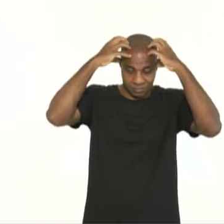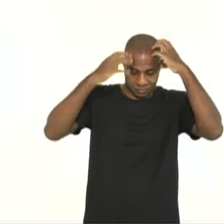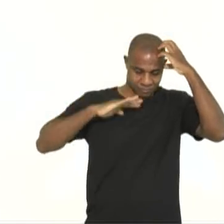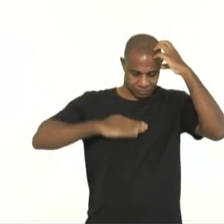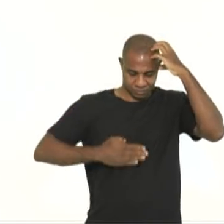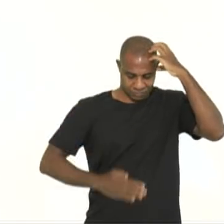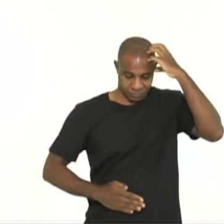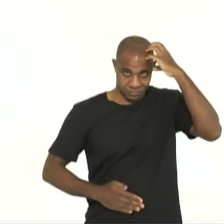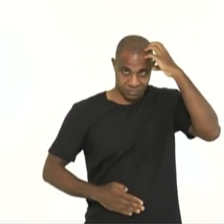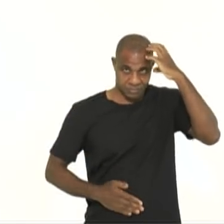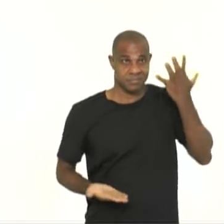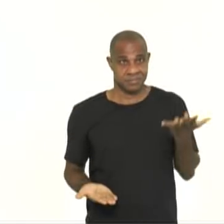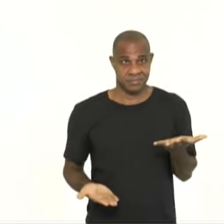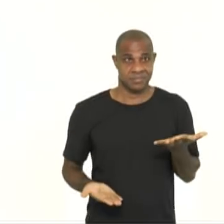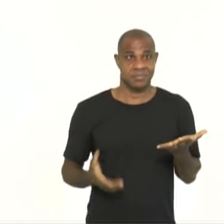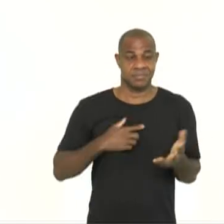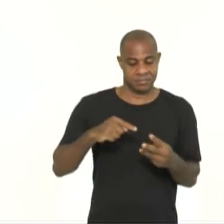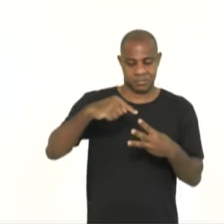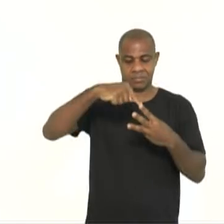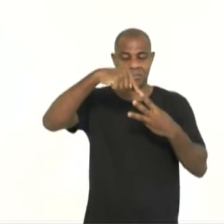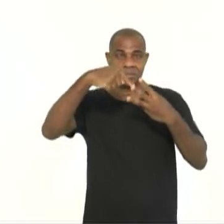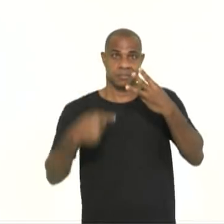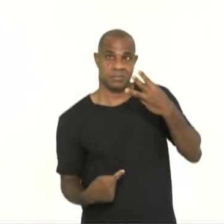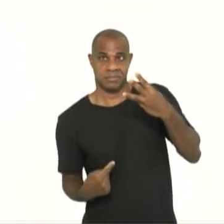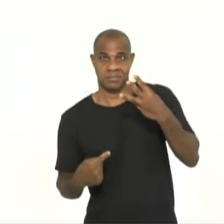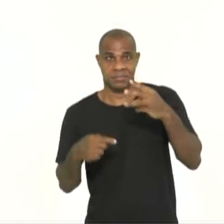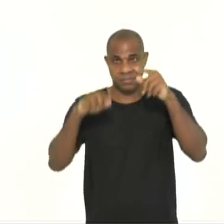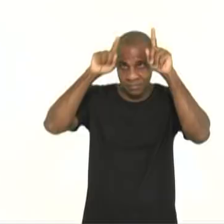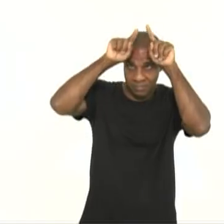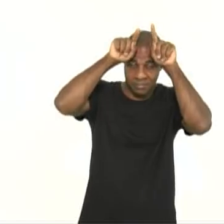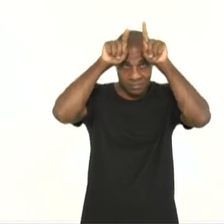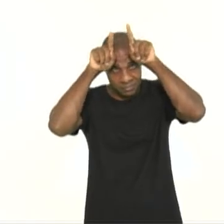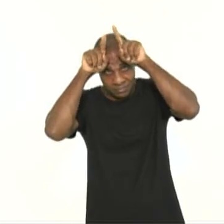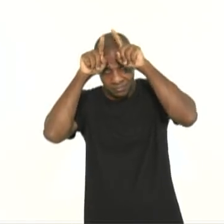abdômen, apresentando 3 pares de apêndices